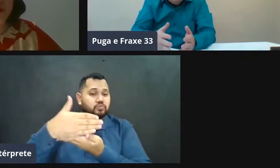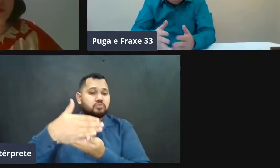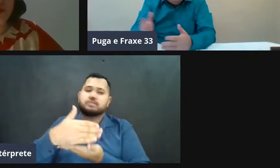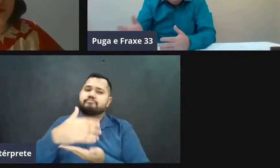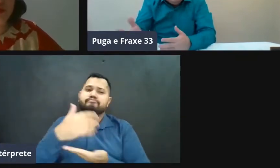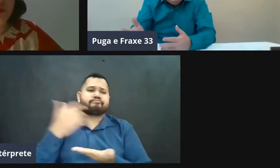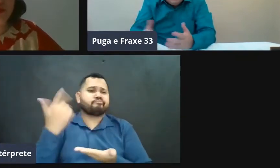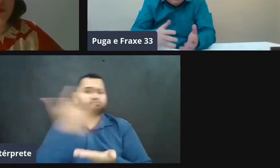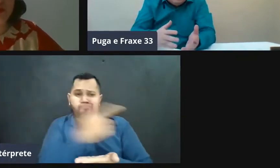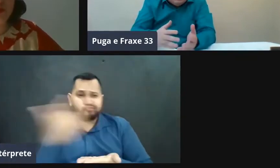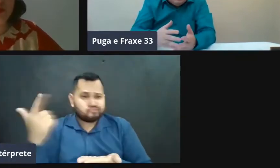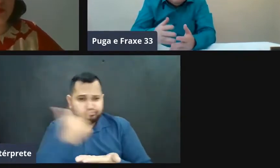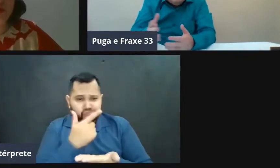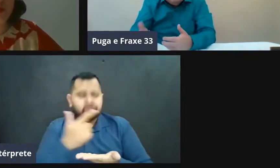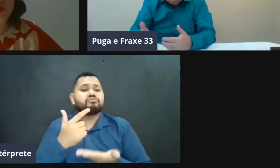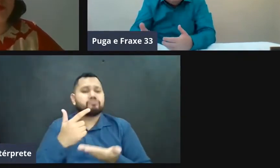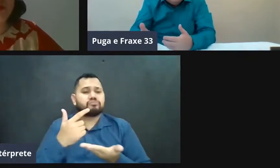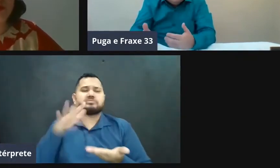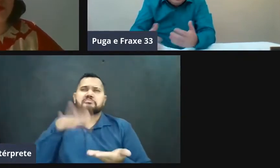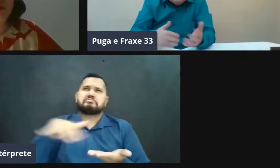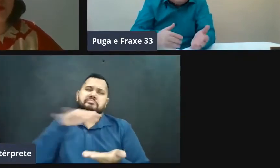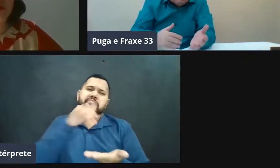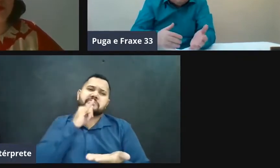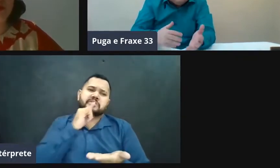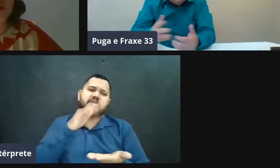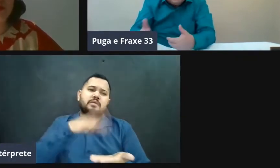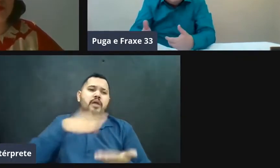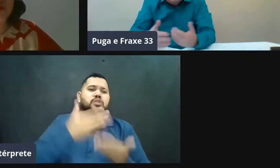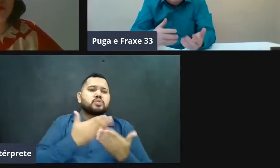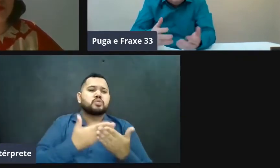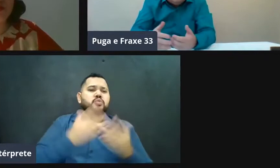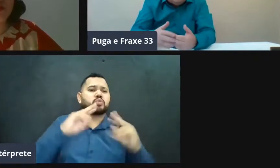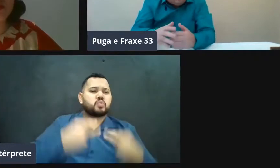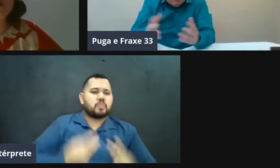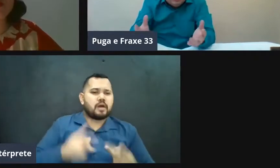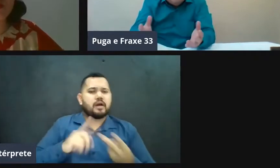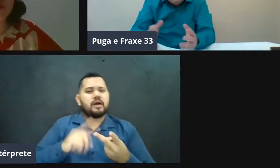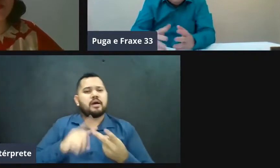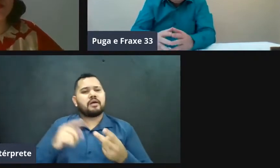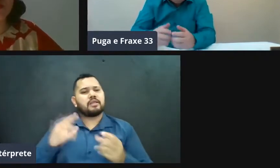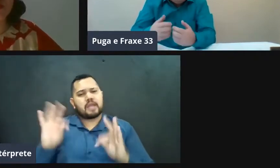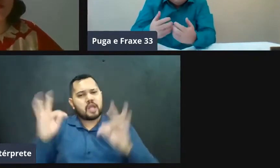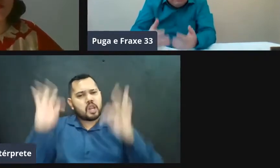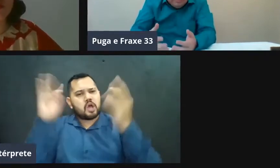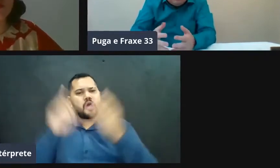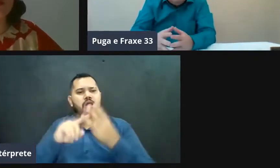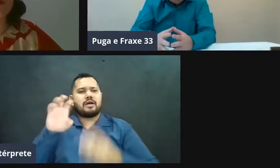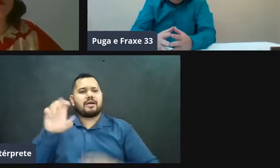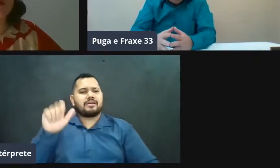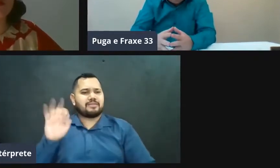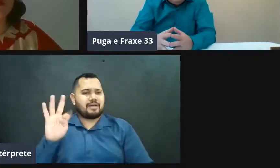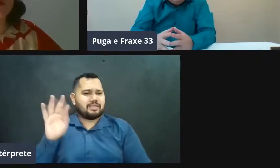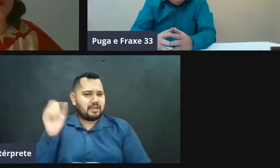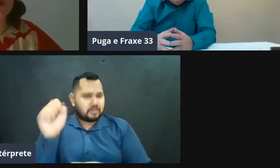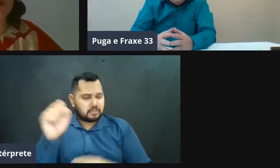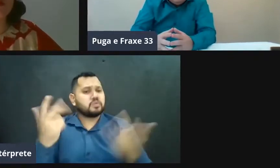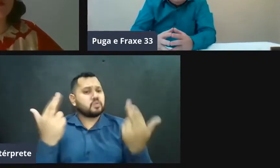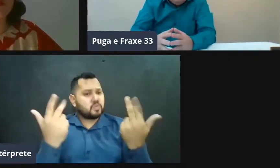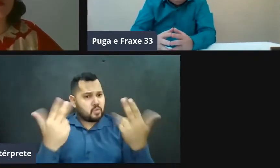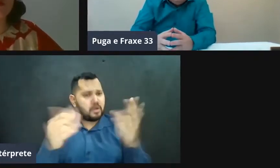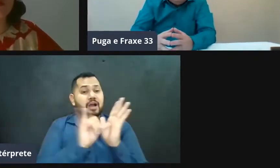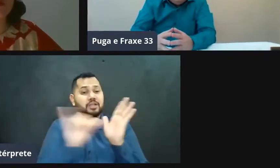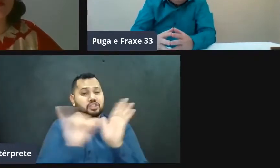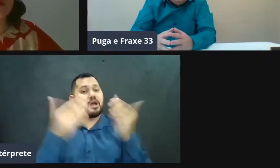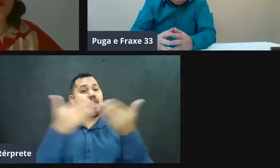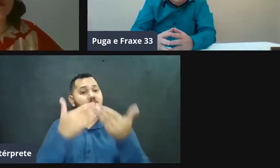desse equipamento na área tanto de humanidades como de exatas ou tecnológica ou qualquer outra área, também tivemos edital para